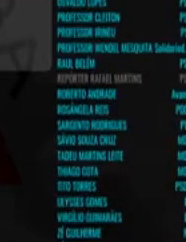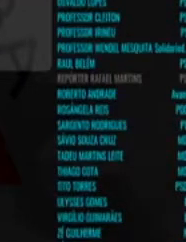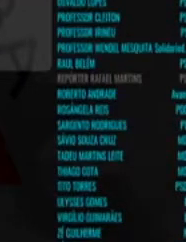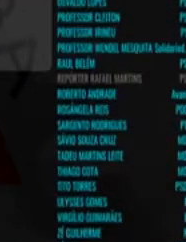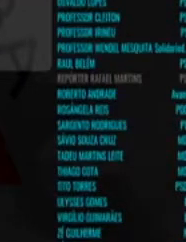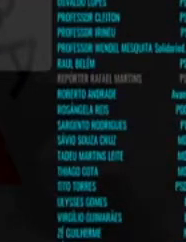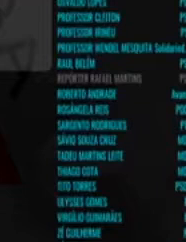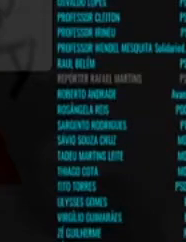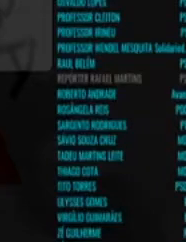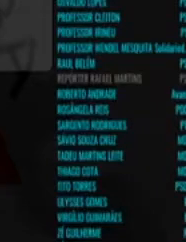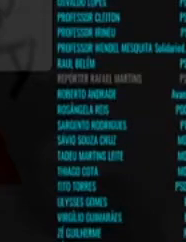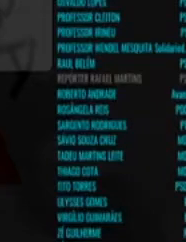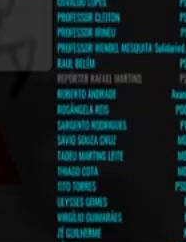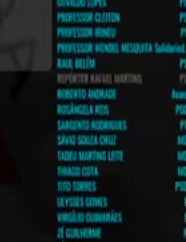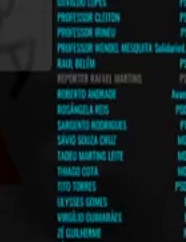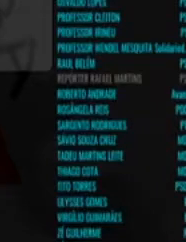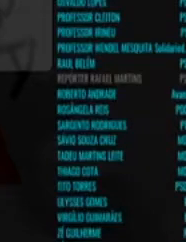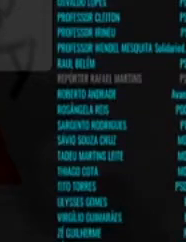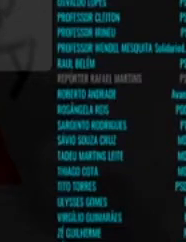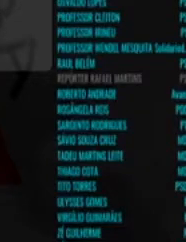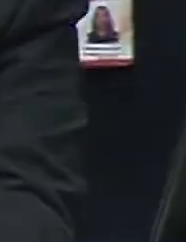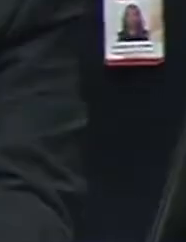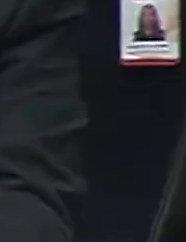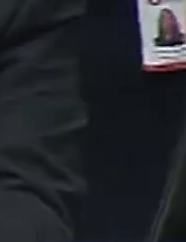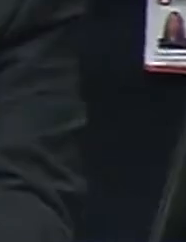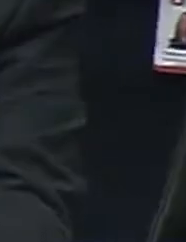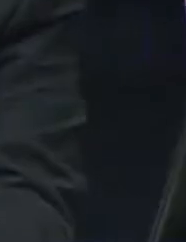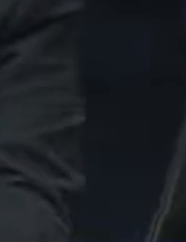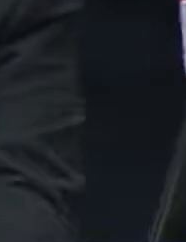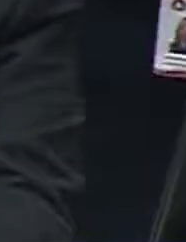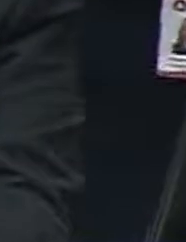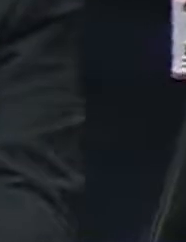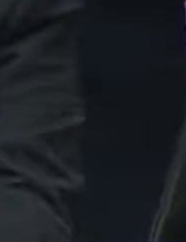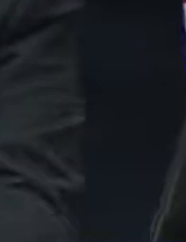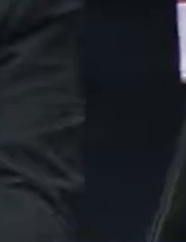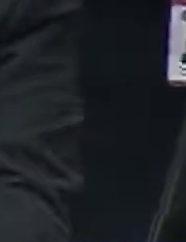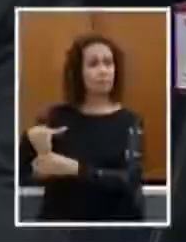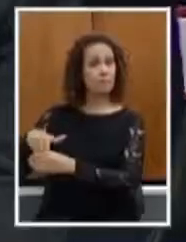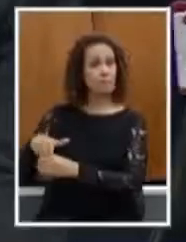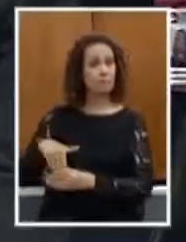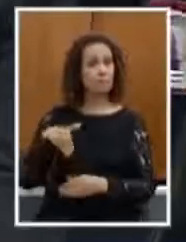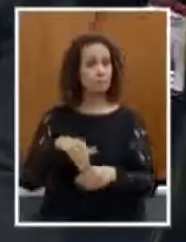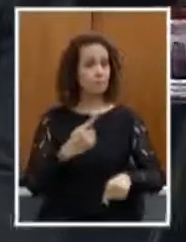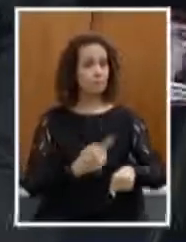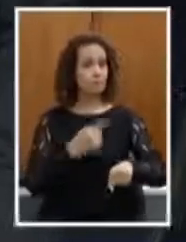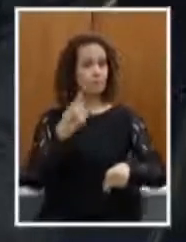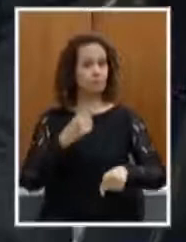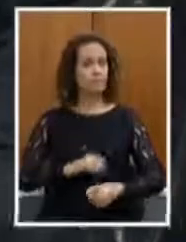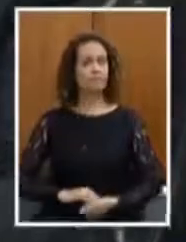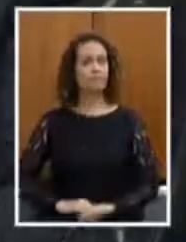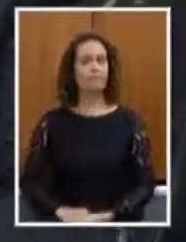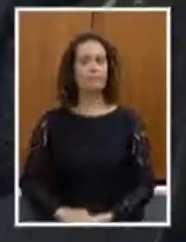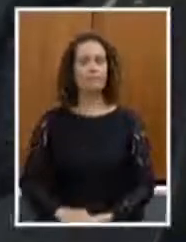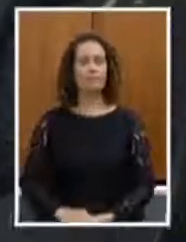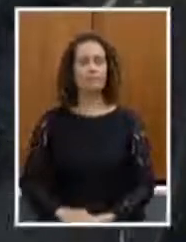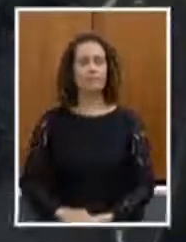A presidência vai proceder à segunda chamada de votação. Em votação.